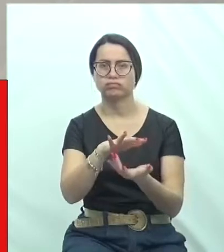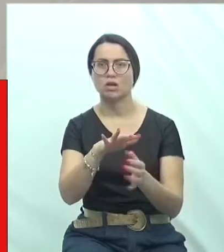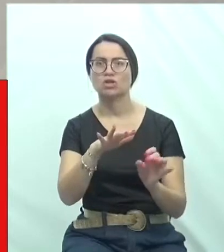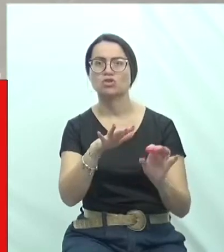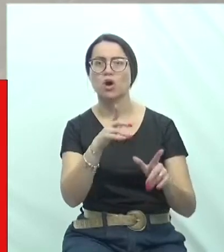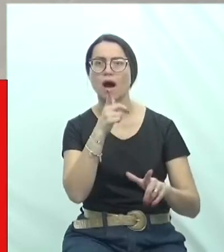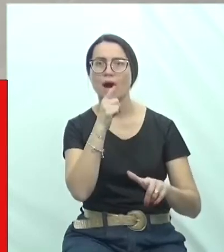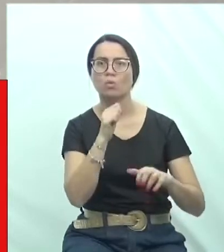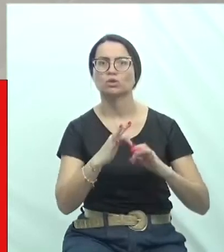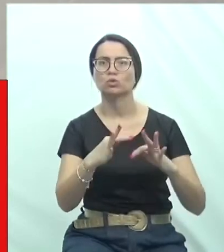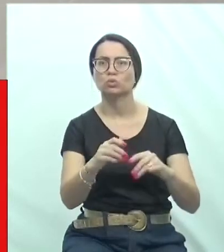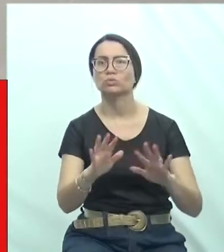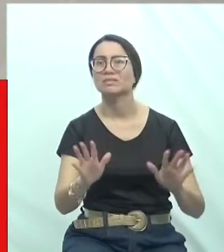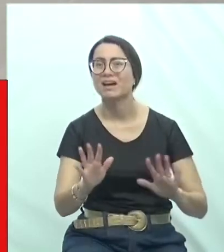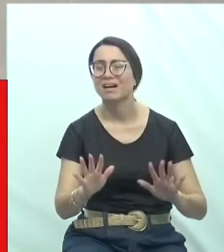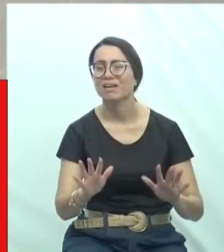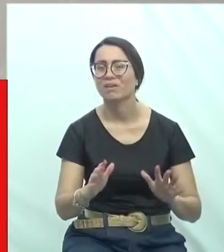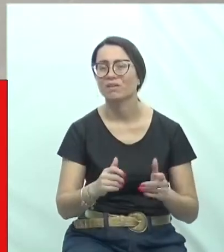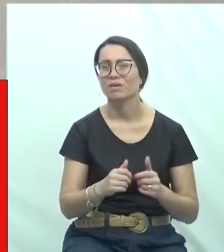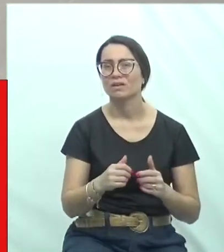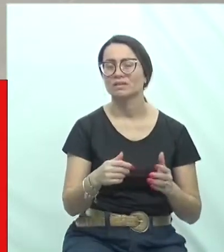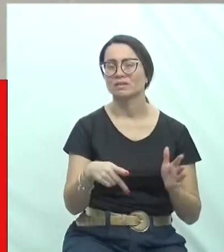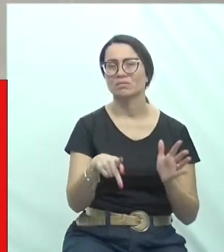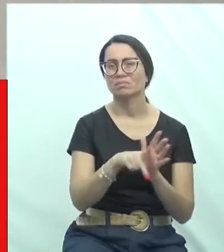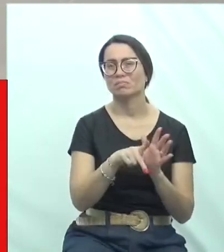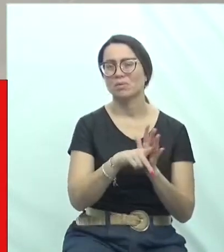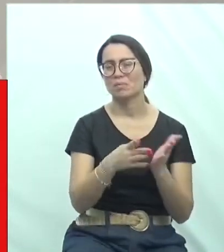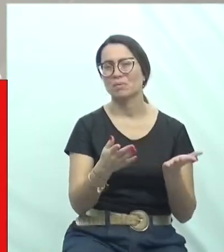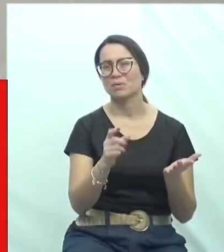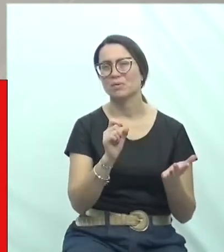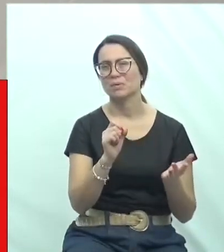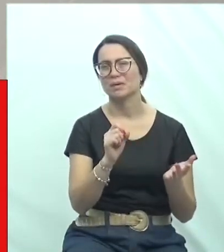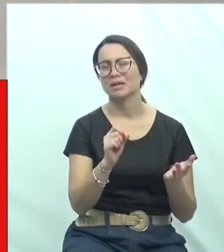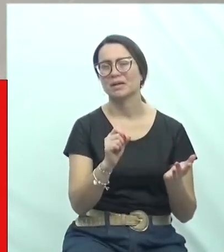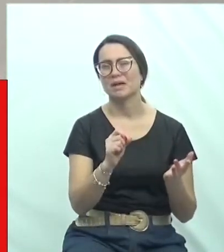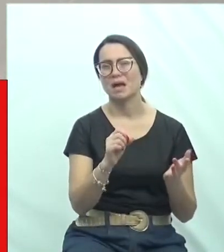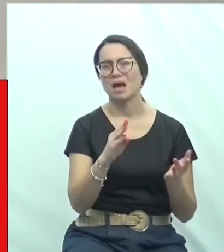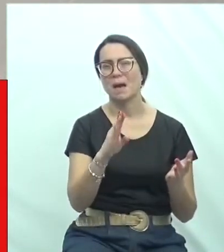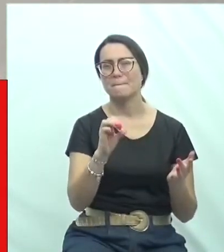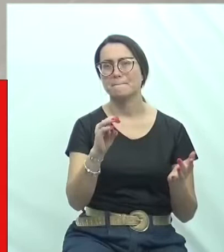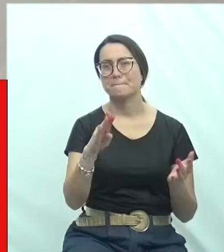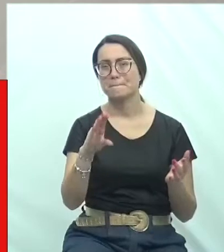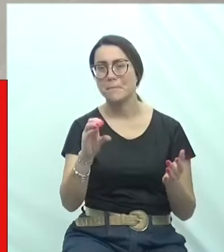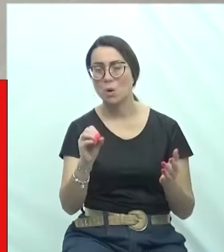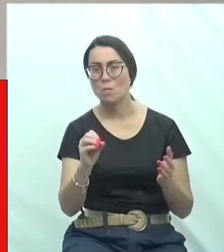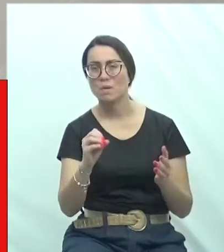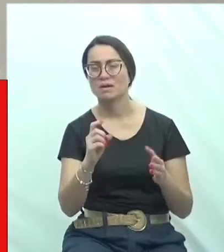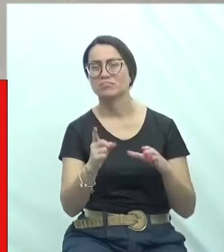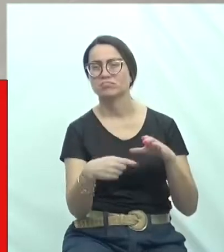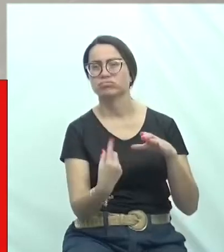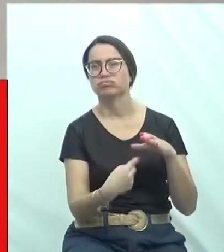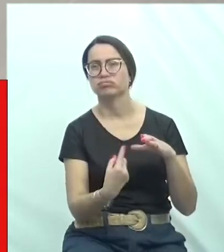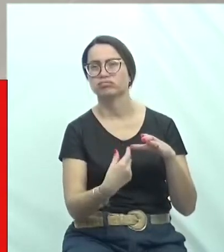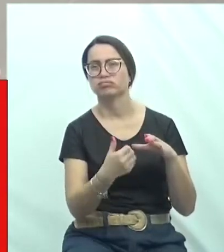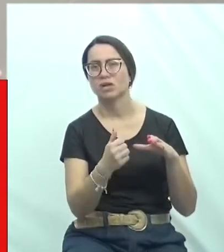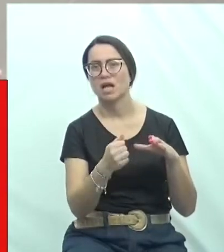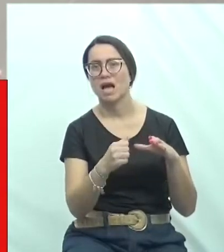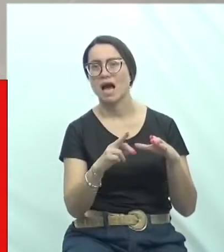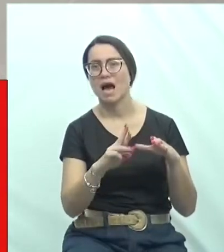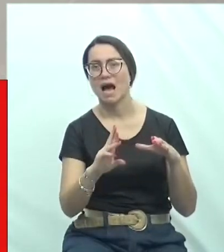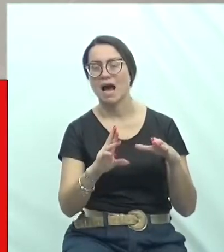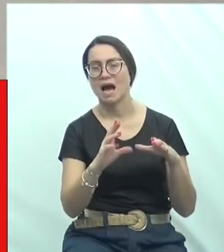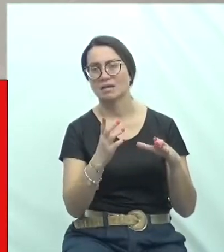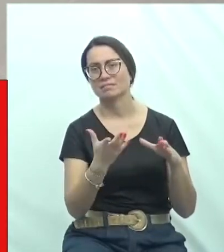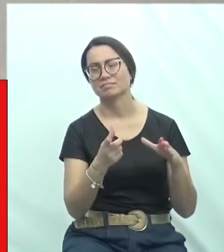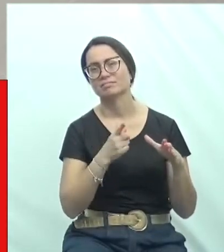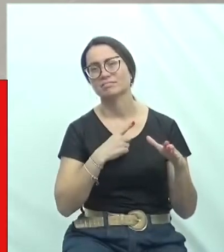Ela vem, a própria turbina, a própria bomba, ela gera esse que a gente chama de captação ali, um pouco de ar na água,